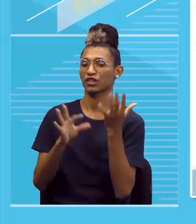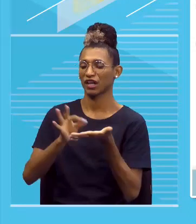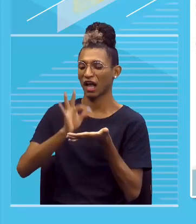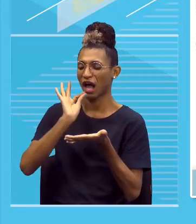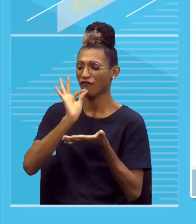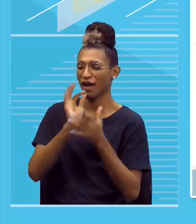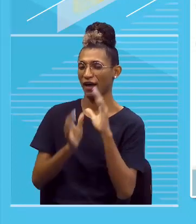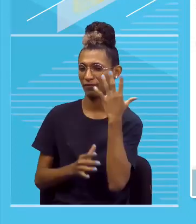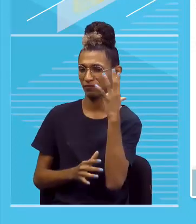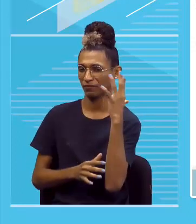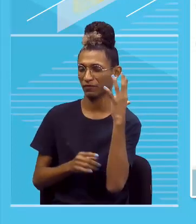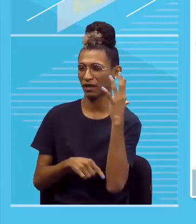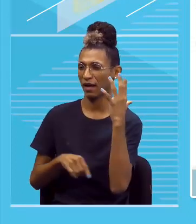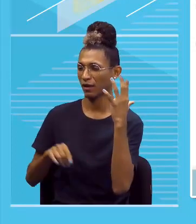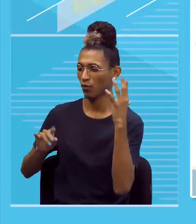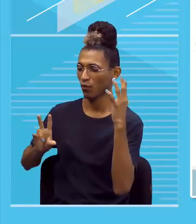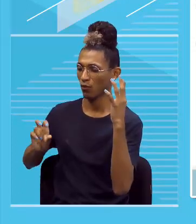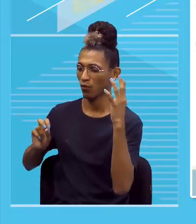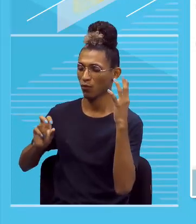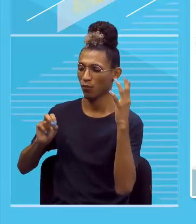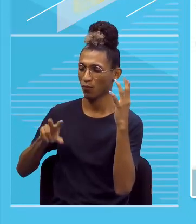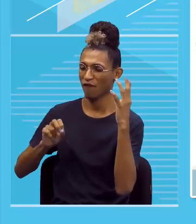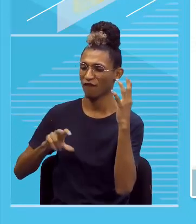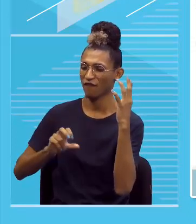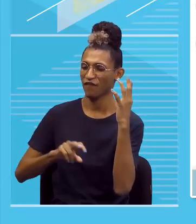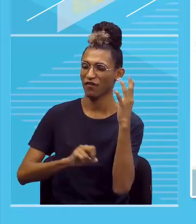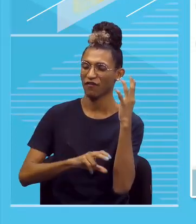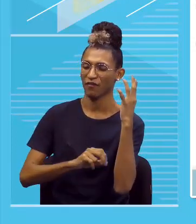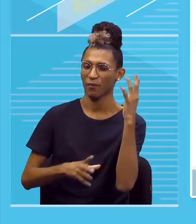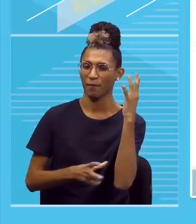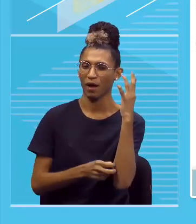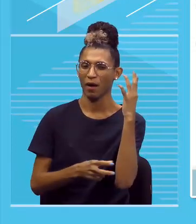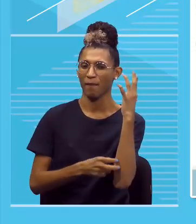E se eu só planto café